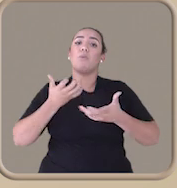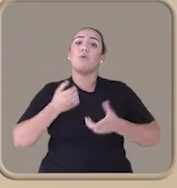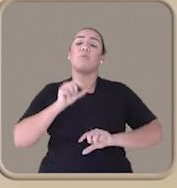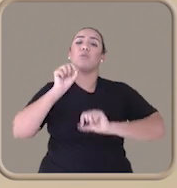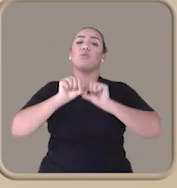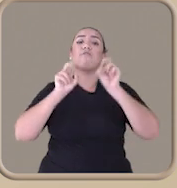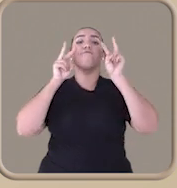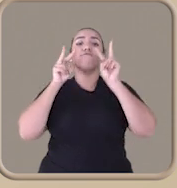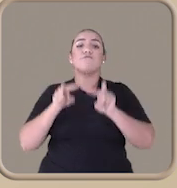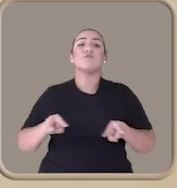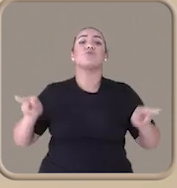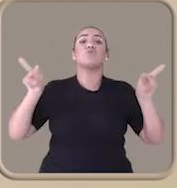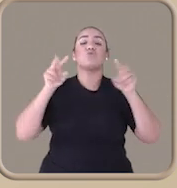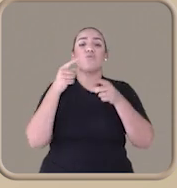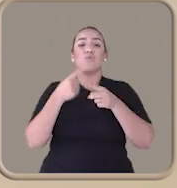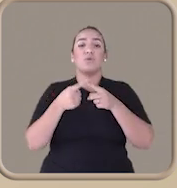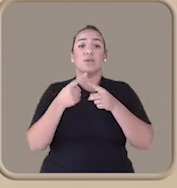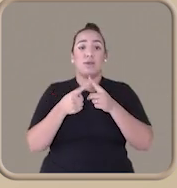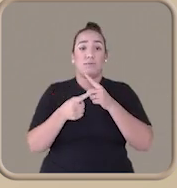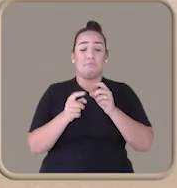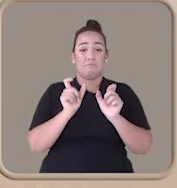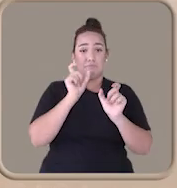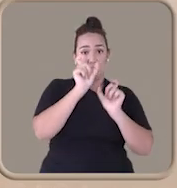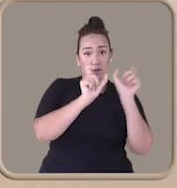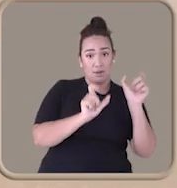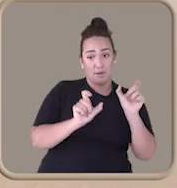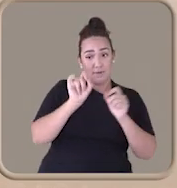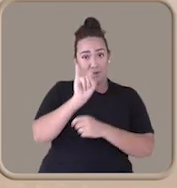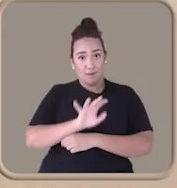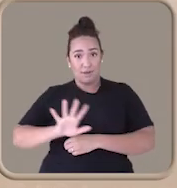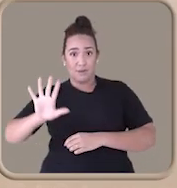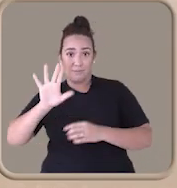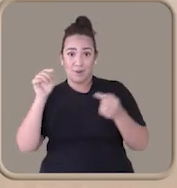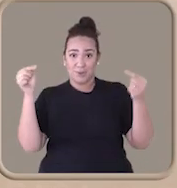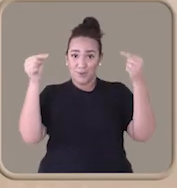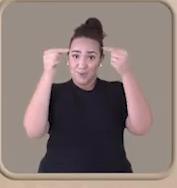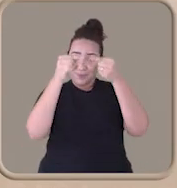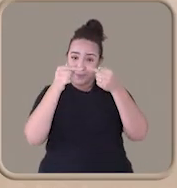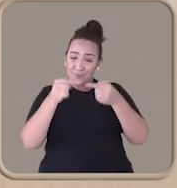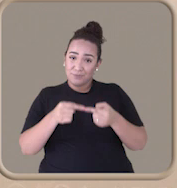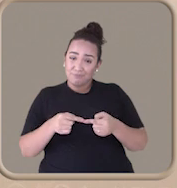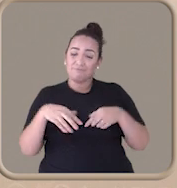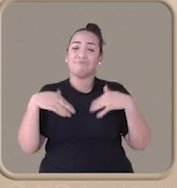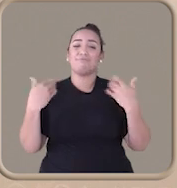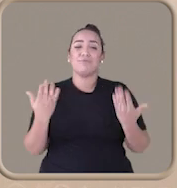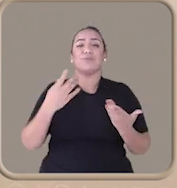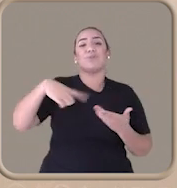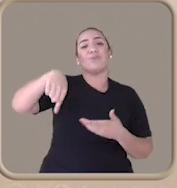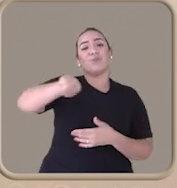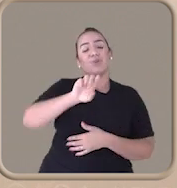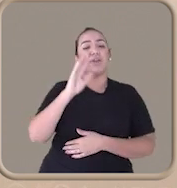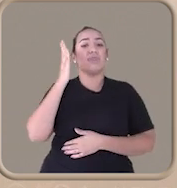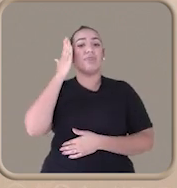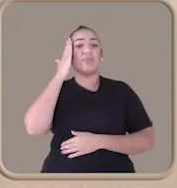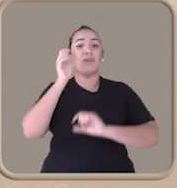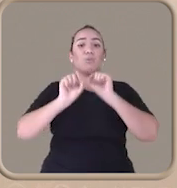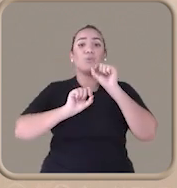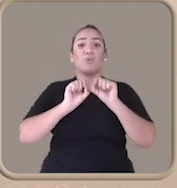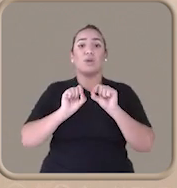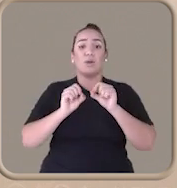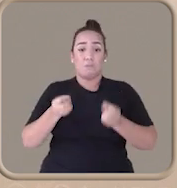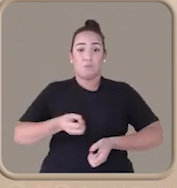visual, pois junta as palavras e a imagem ou desenho. Nós só entendemos completamente o poema quando olhamos a sua